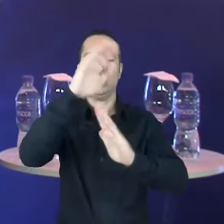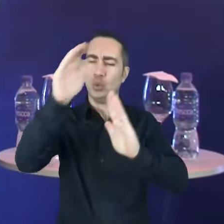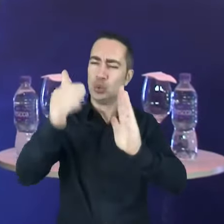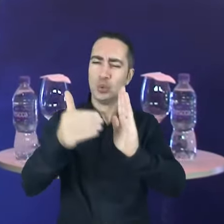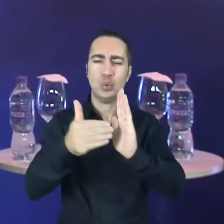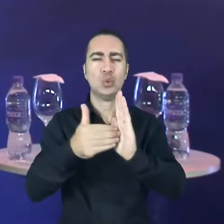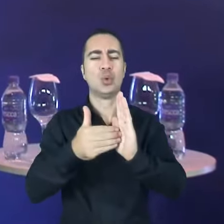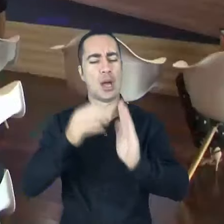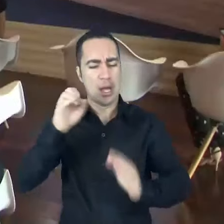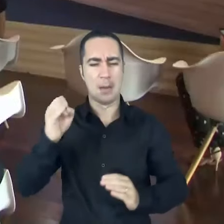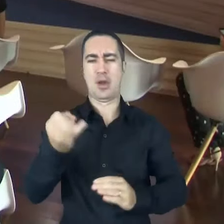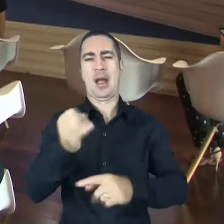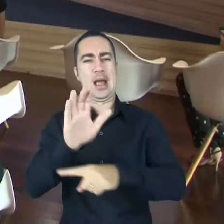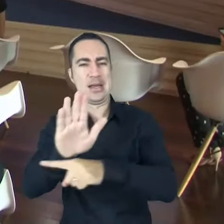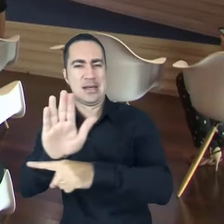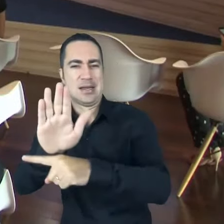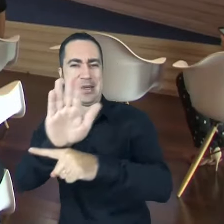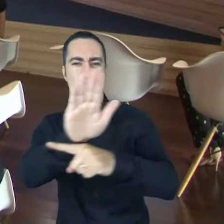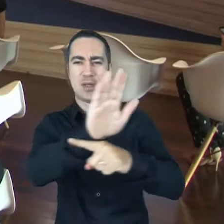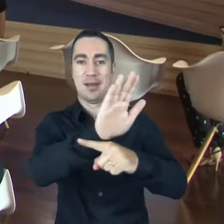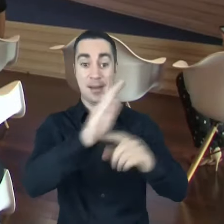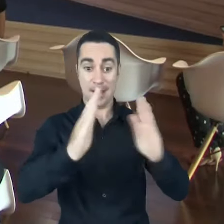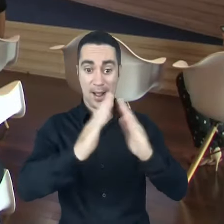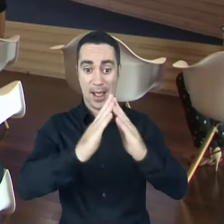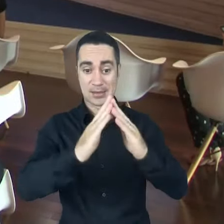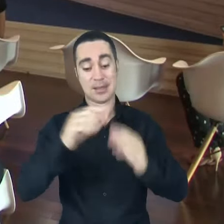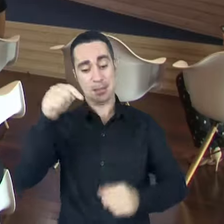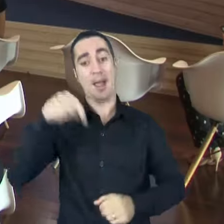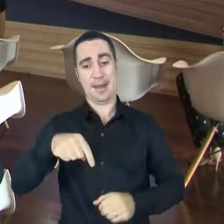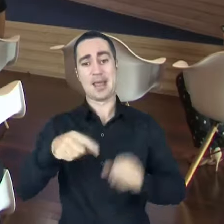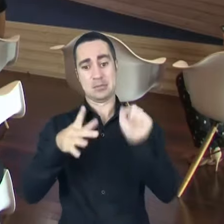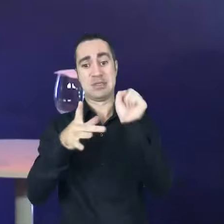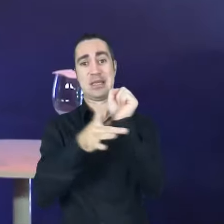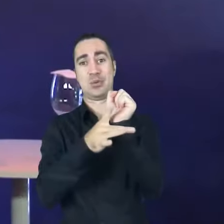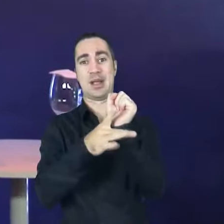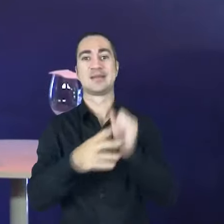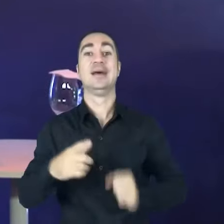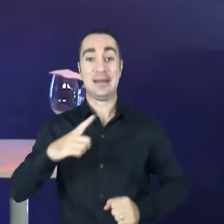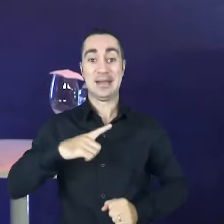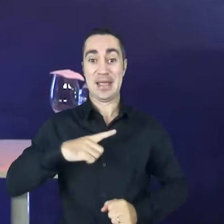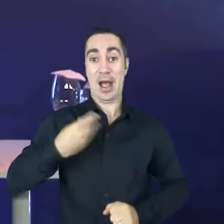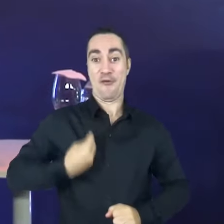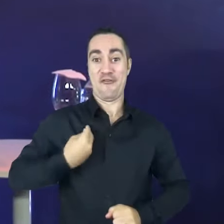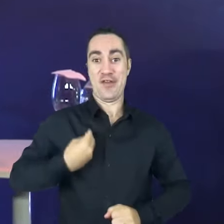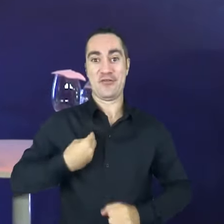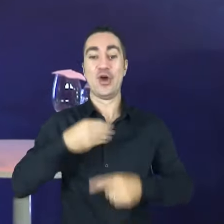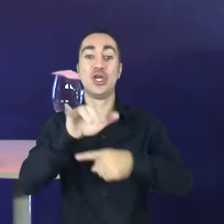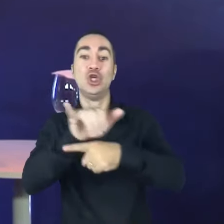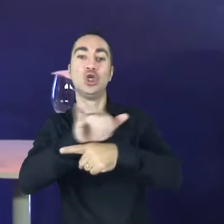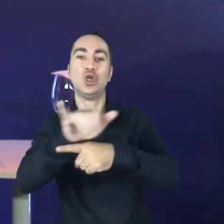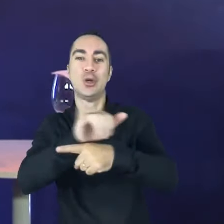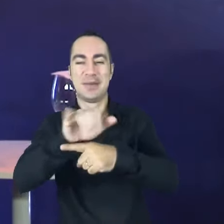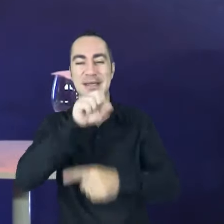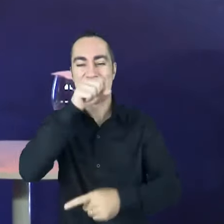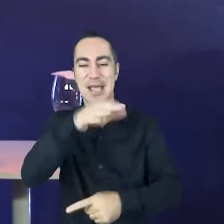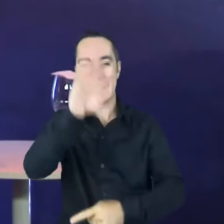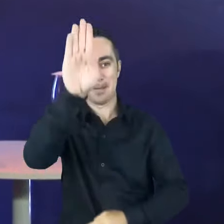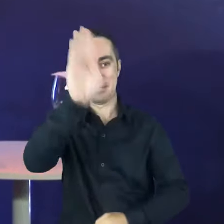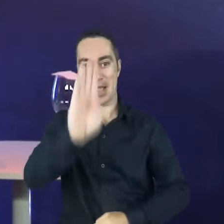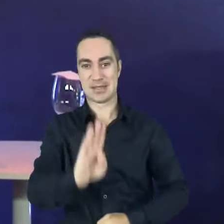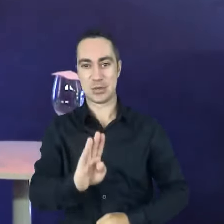estão acompanhando em casa e aqui. Estamos ao vivo pelos canais do YouTube da Scania no Brasil, na Argentina e